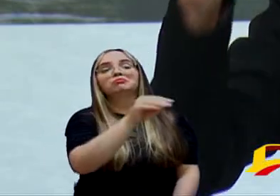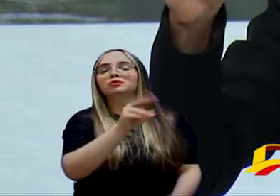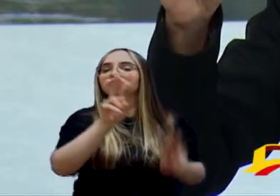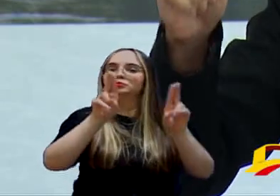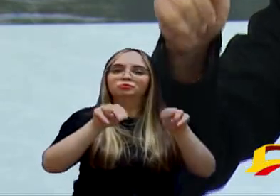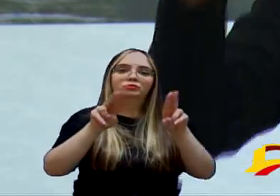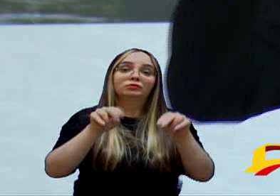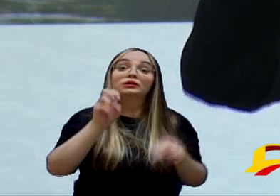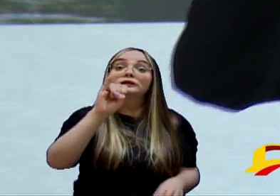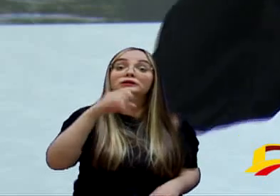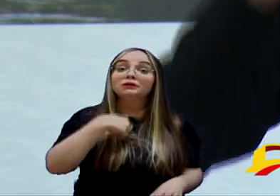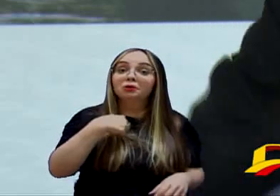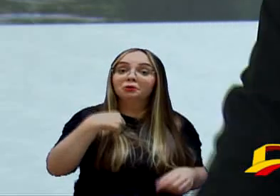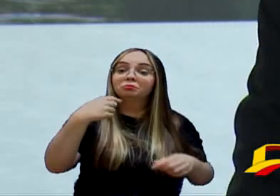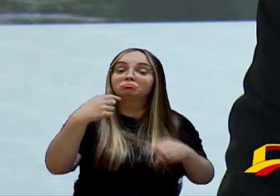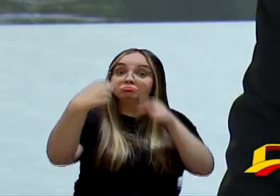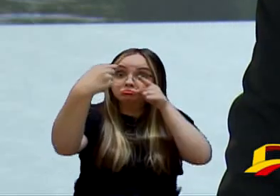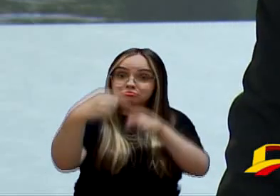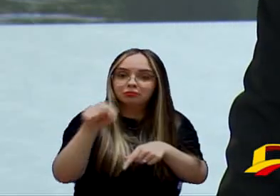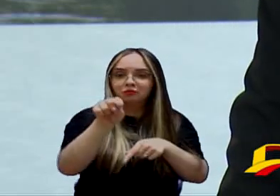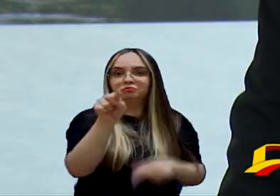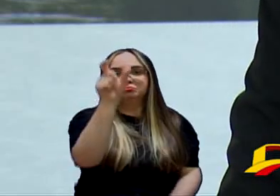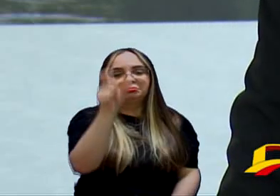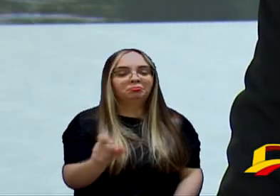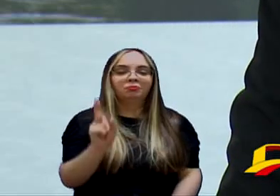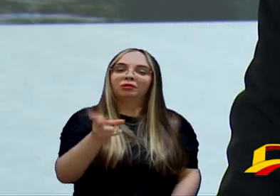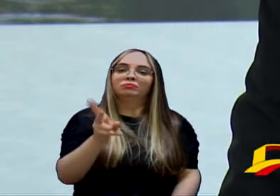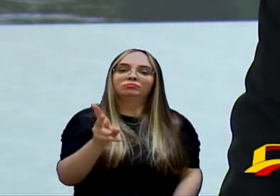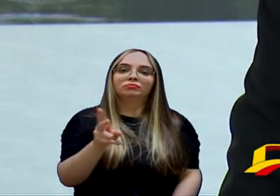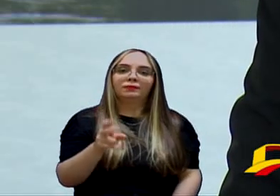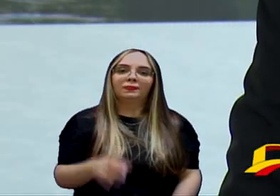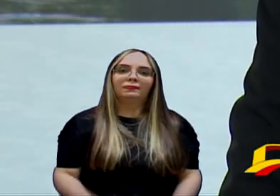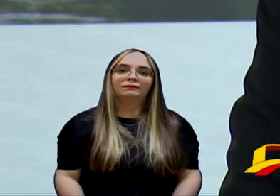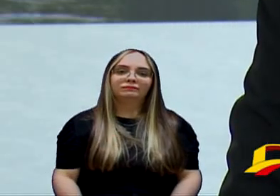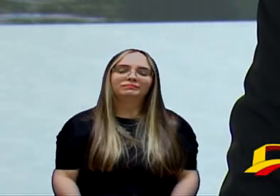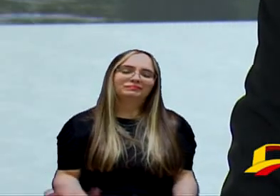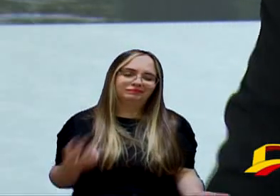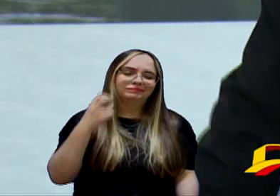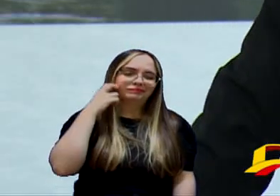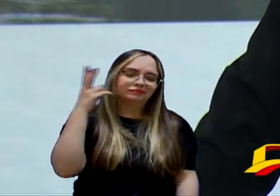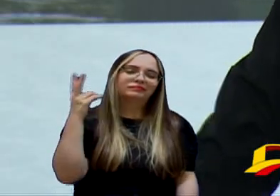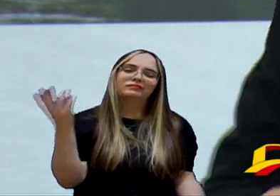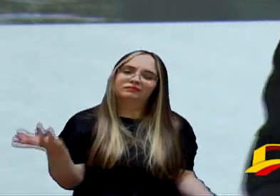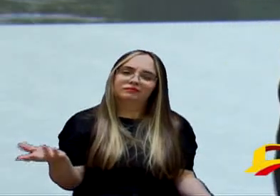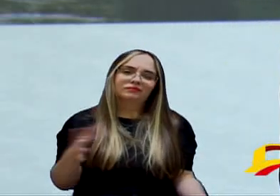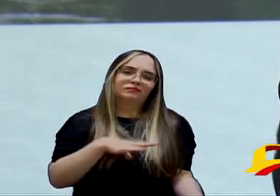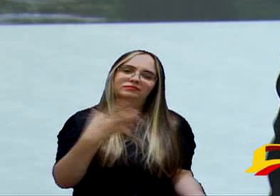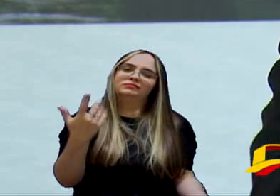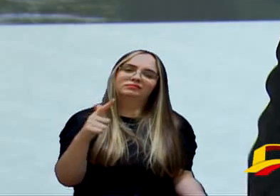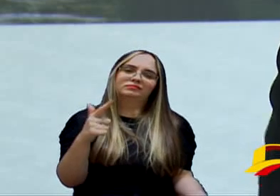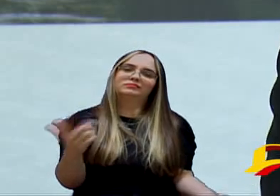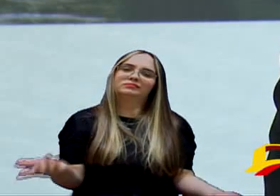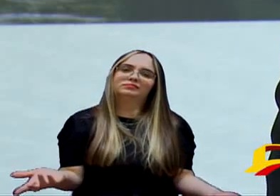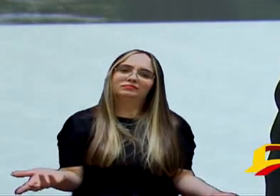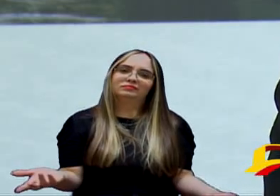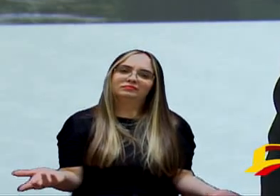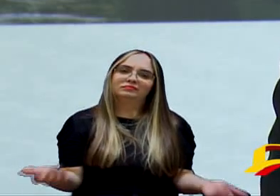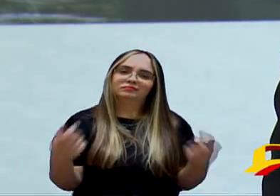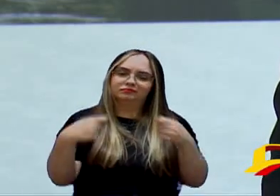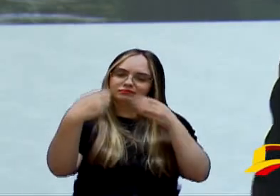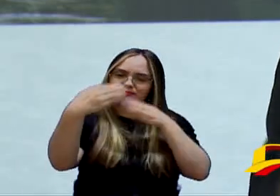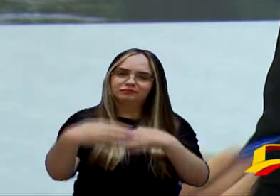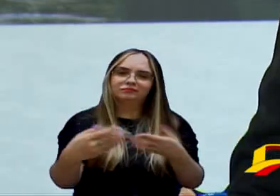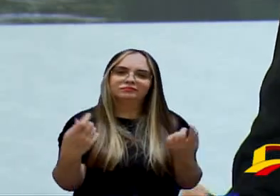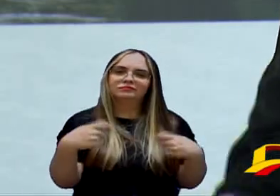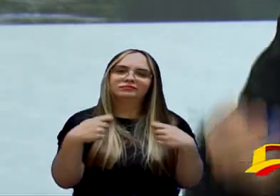política das ideias e é com o vereador Que vergonha Vereador não tem nem coragem de de enfrentar